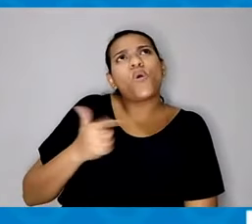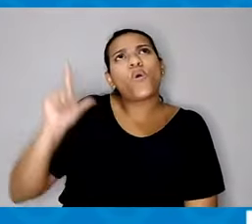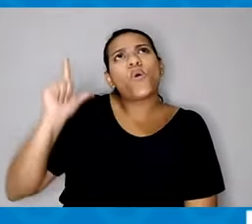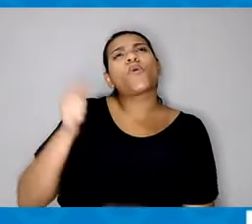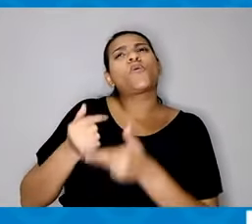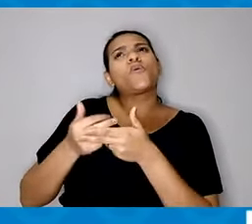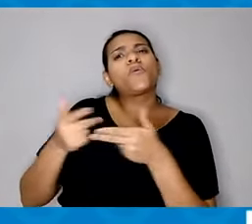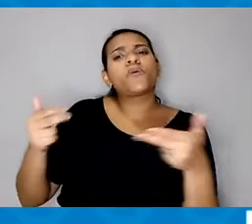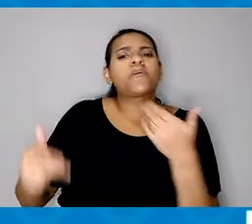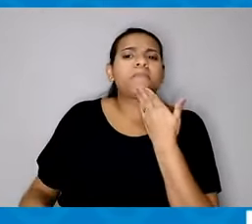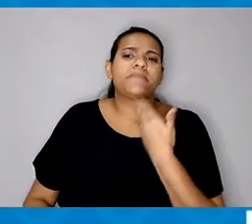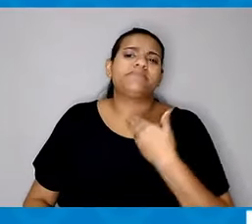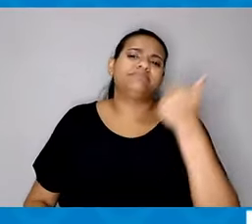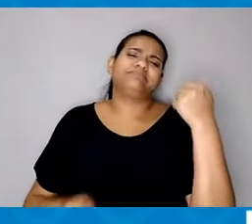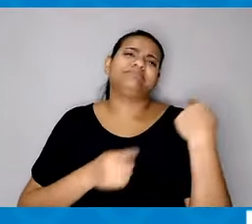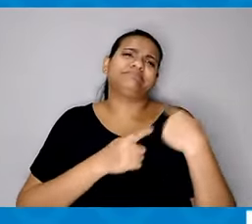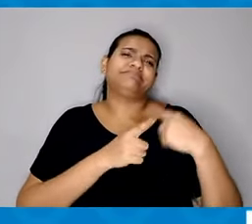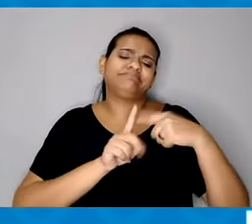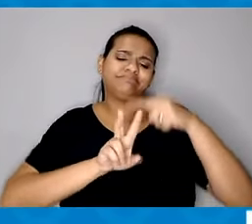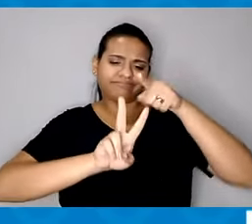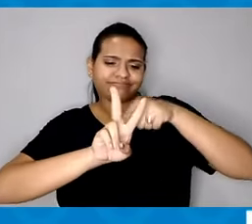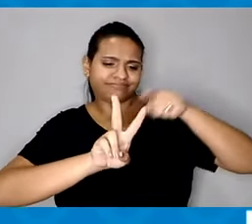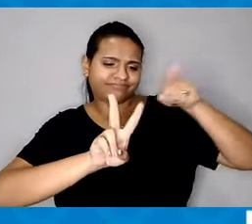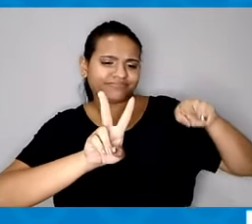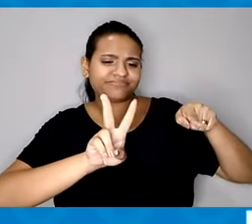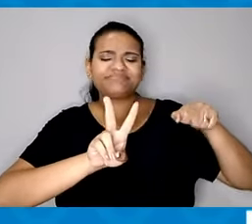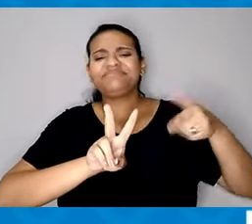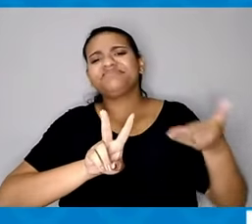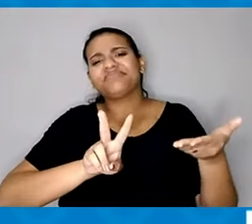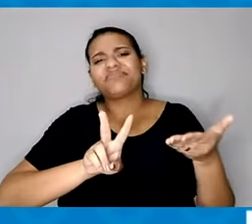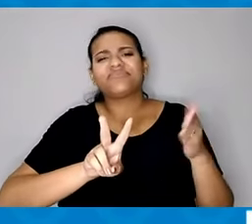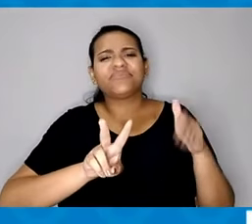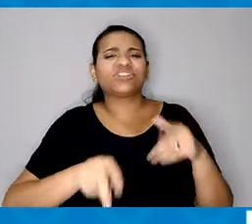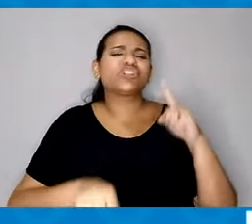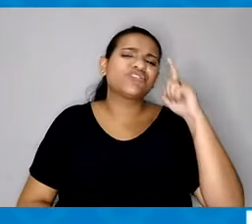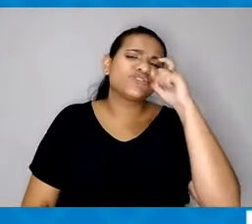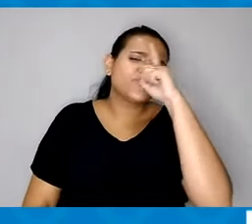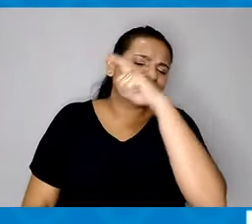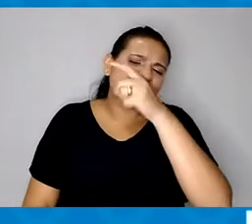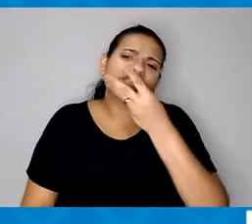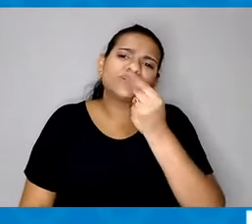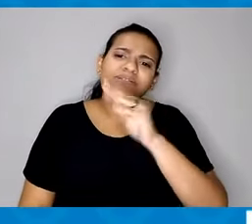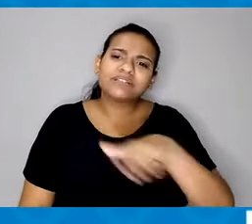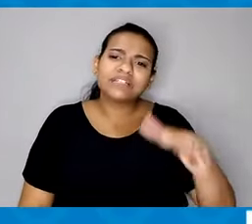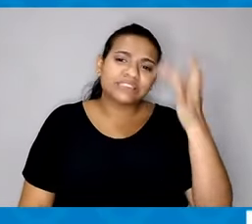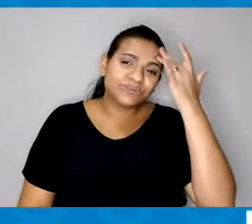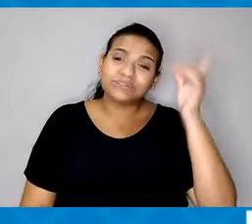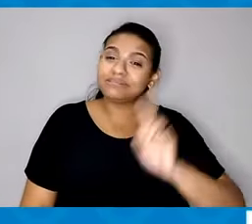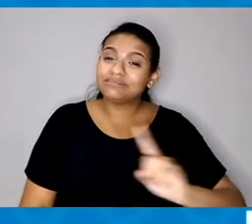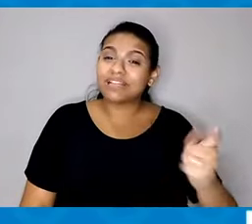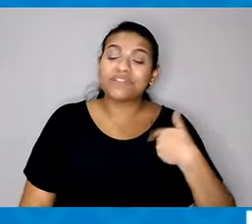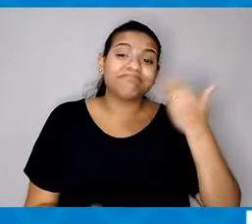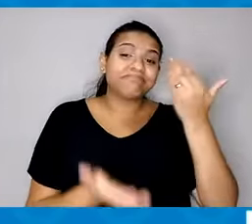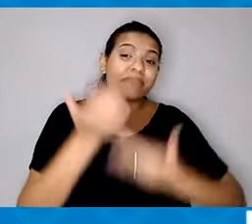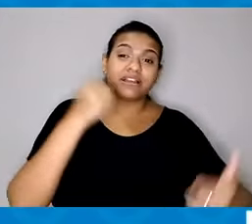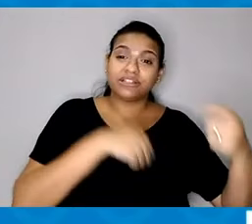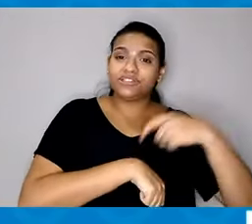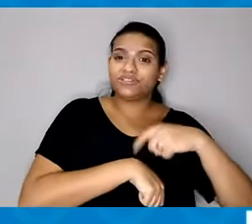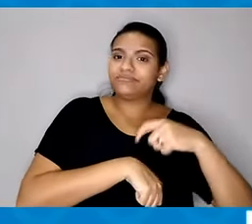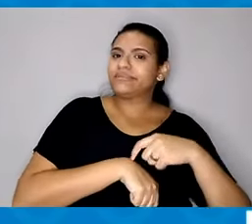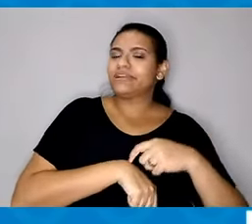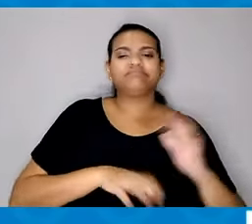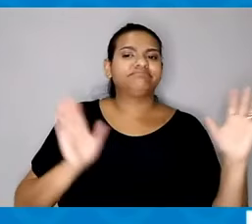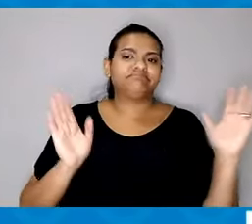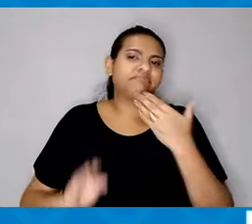todo smartphone resolve, e esse procedimento é complicado demais, as crianças não entendem, e eu vou deixar de ensinar. Eu sou formado